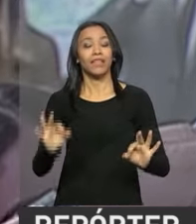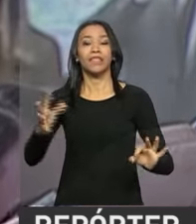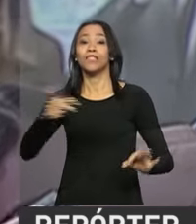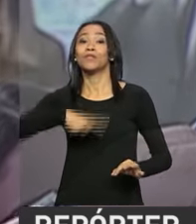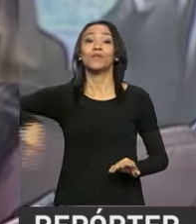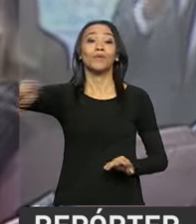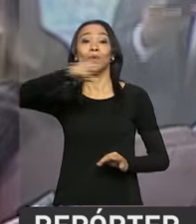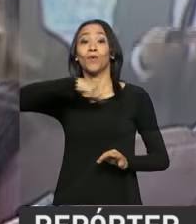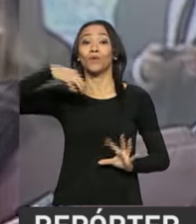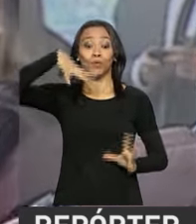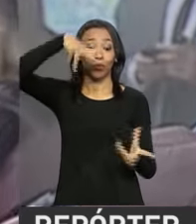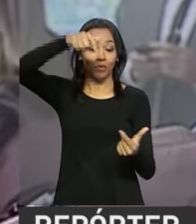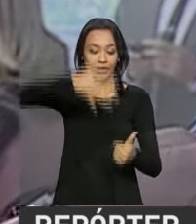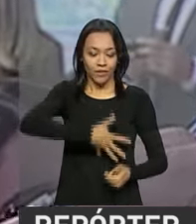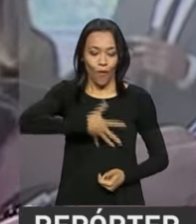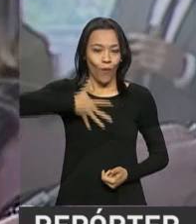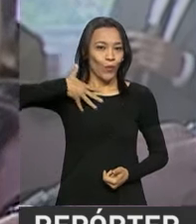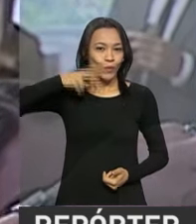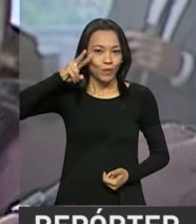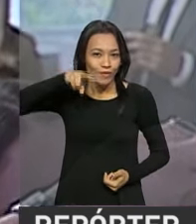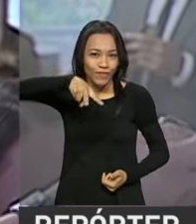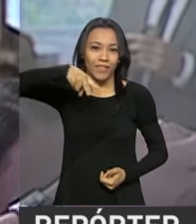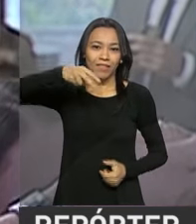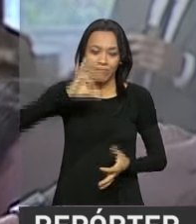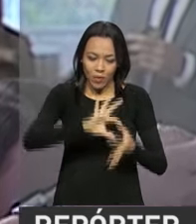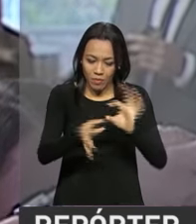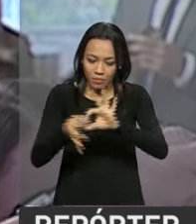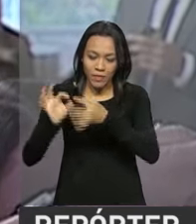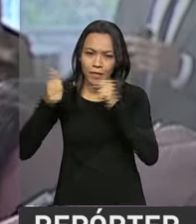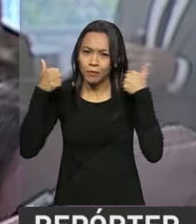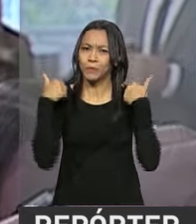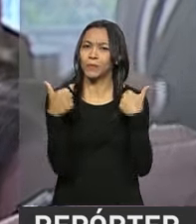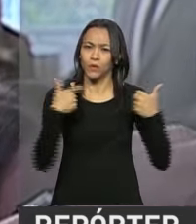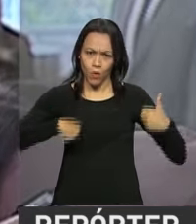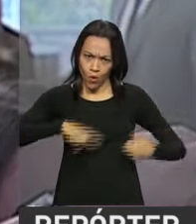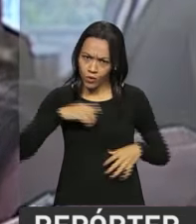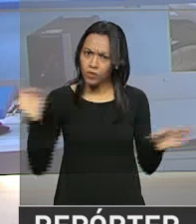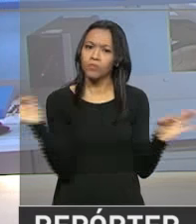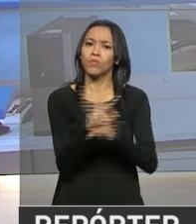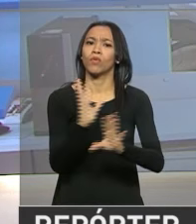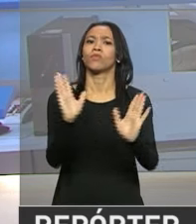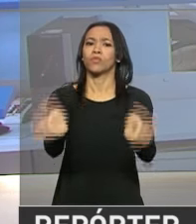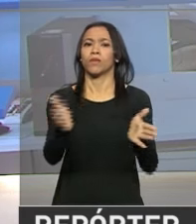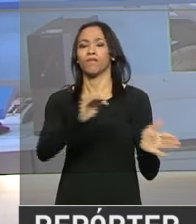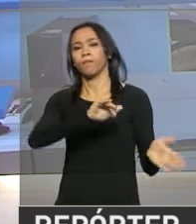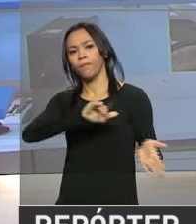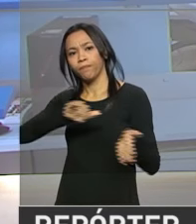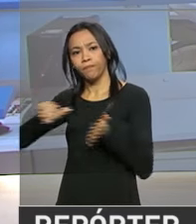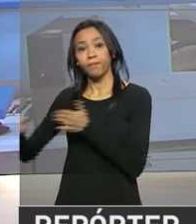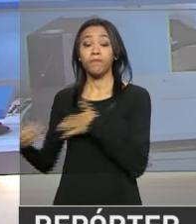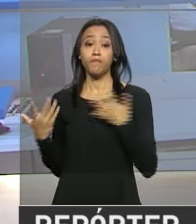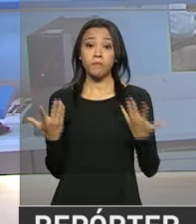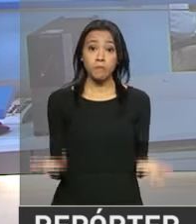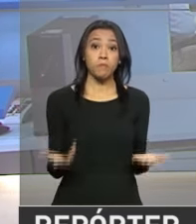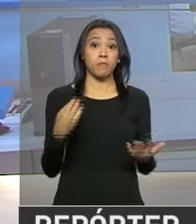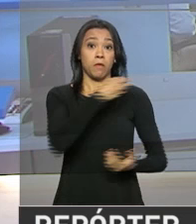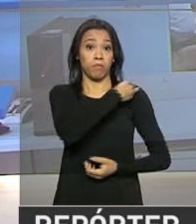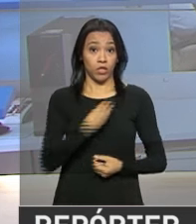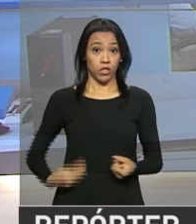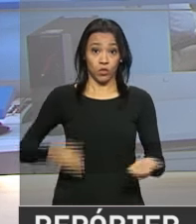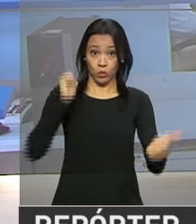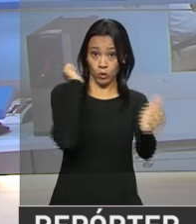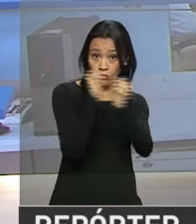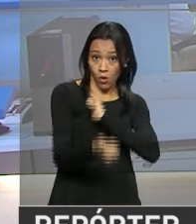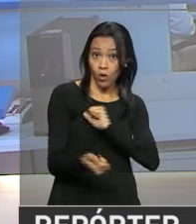perante todo mundo. Isso aí você não tem a menor sombra de dúvida, nós estamos absolutamente prontos. E os ministros do esporte e do